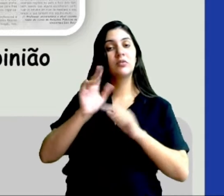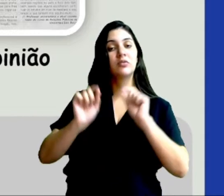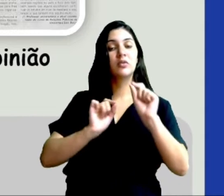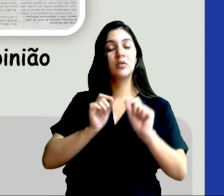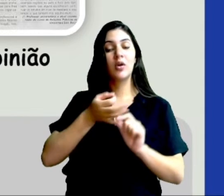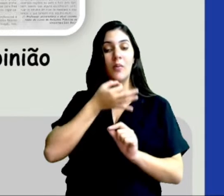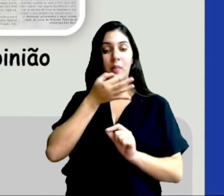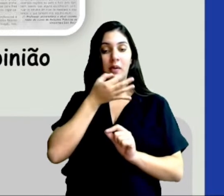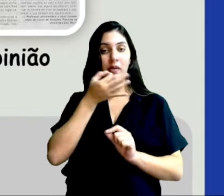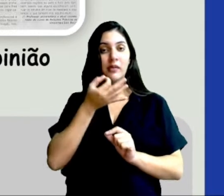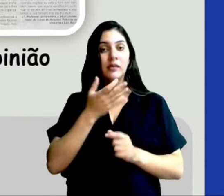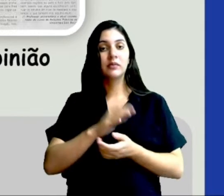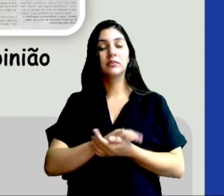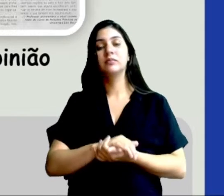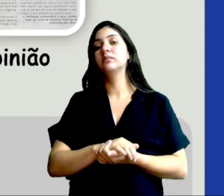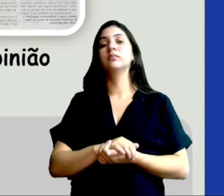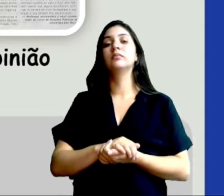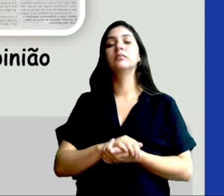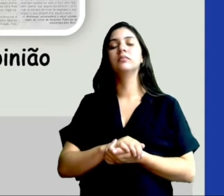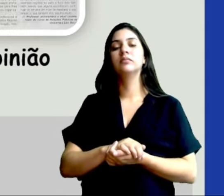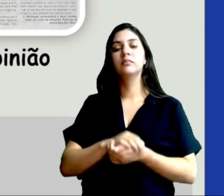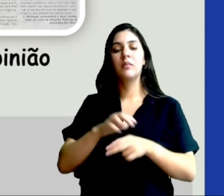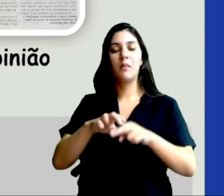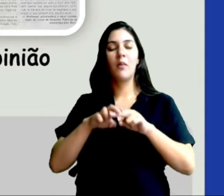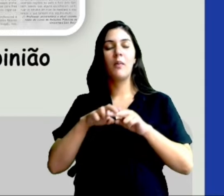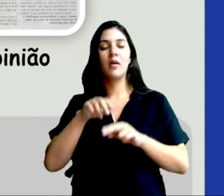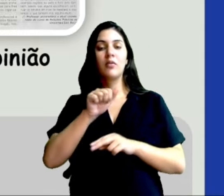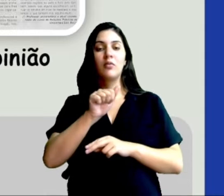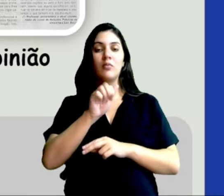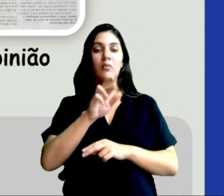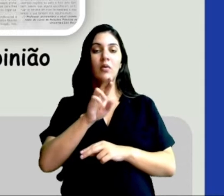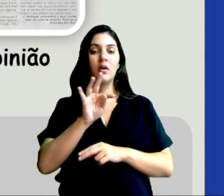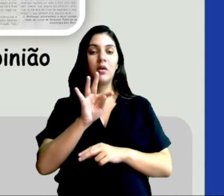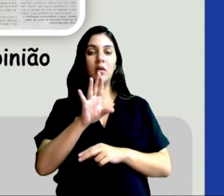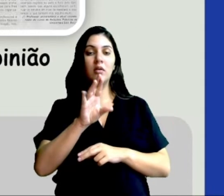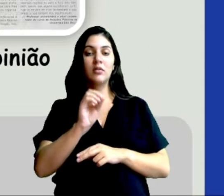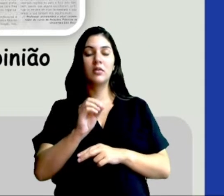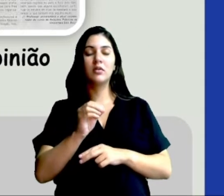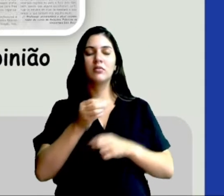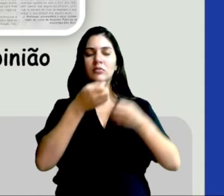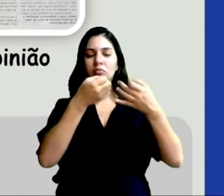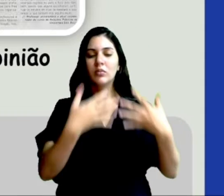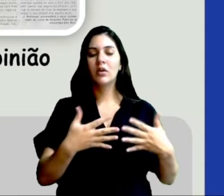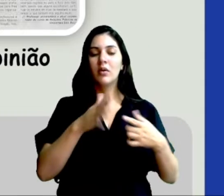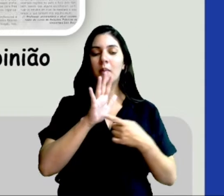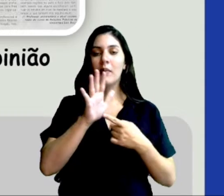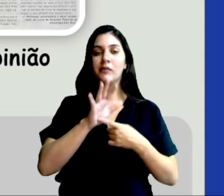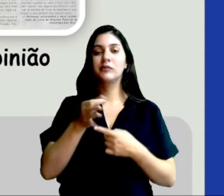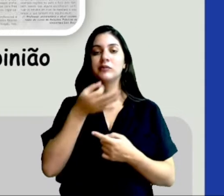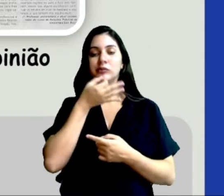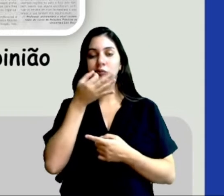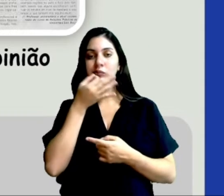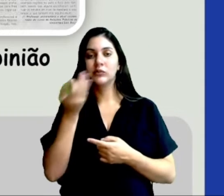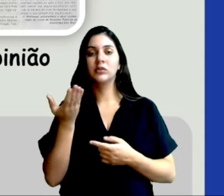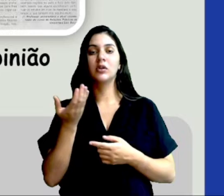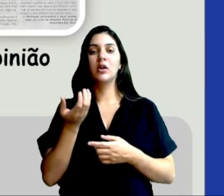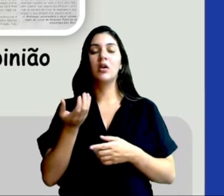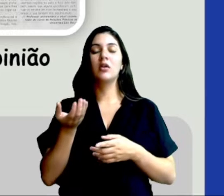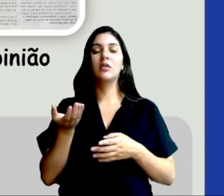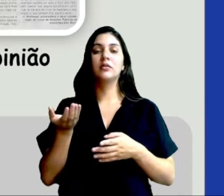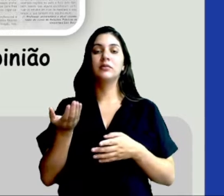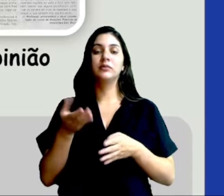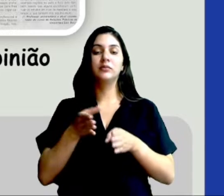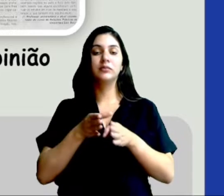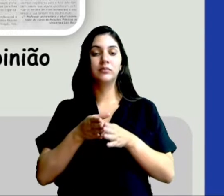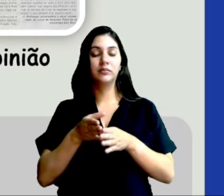opinião por meio de um artigo, assim, apresentando seus argumentos e sua opinião sobre